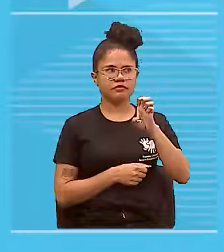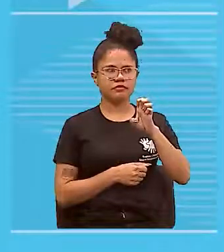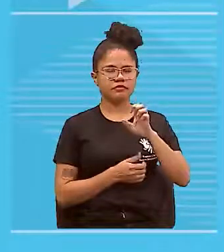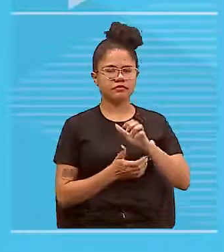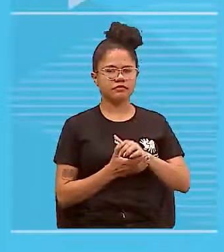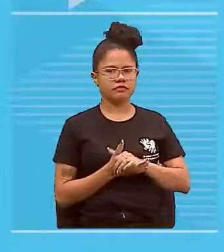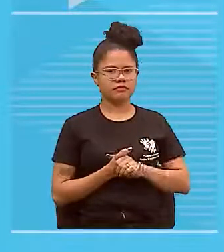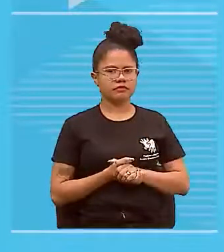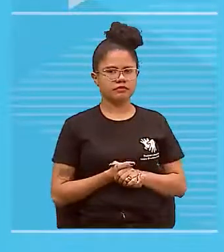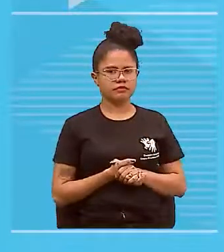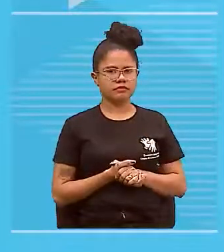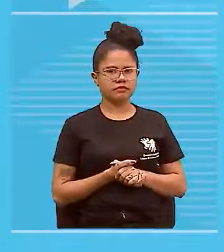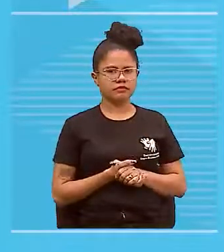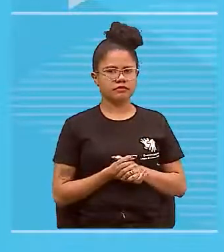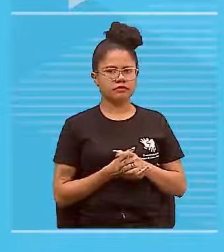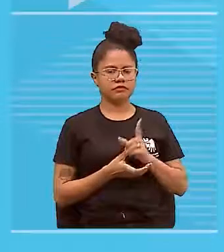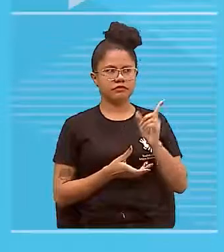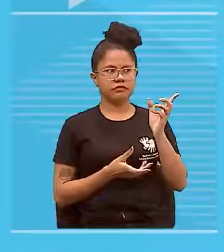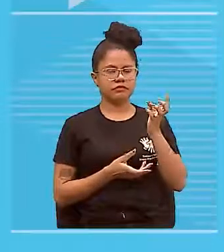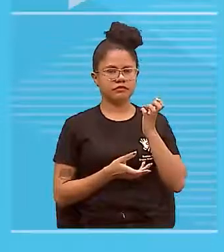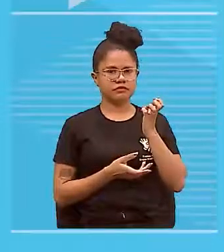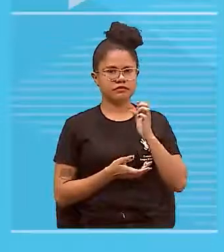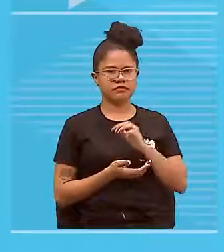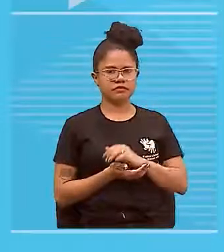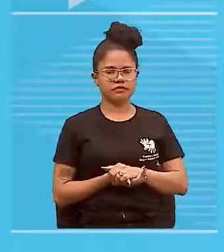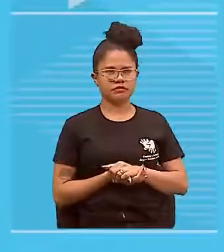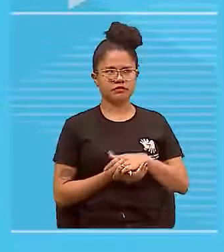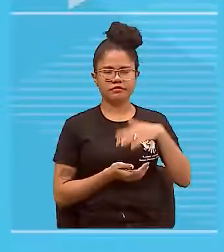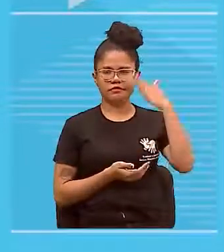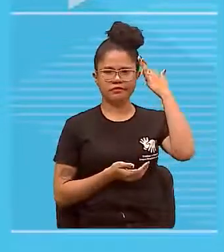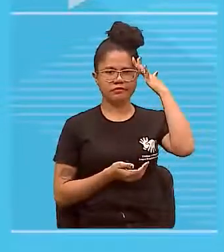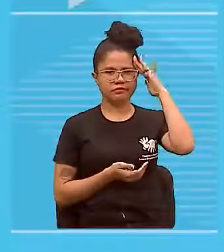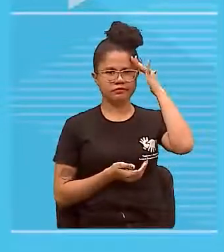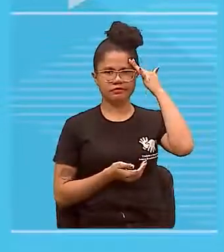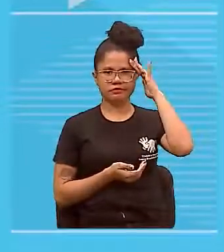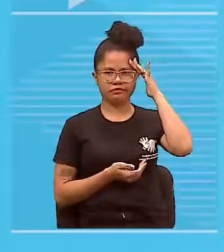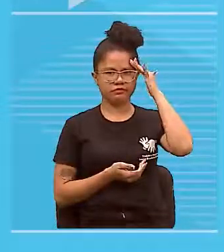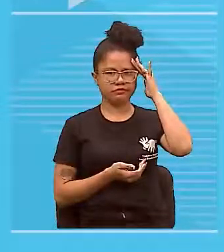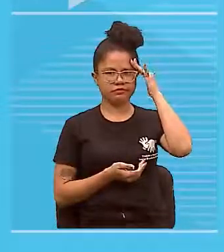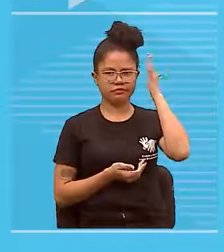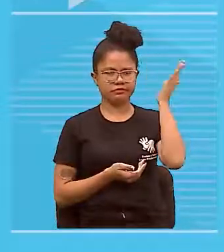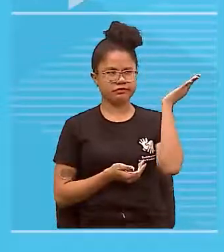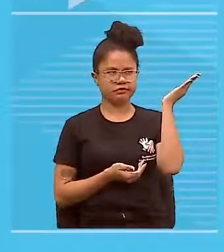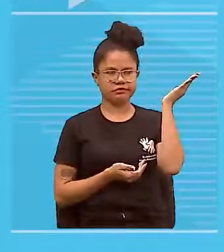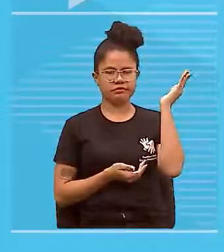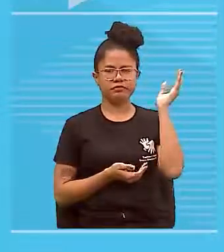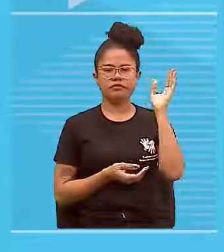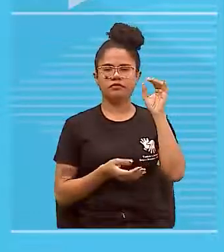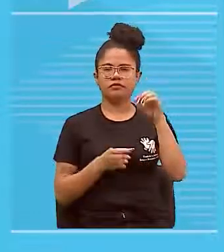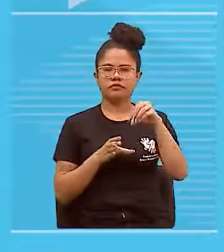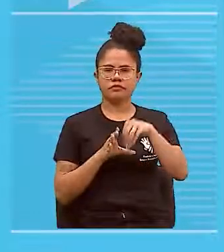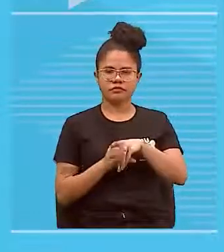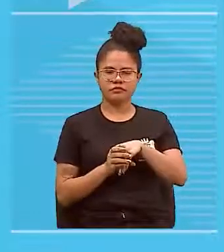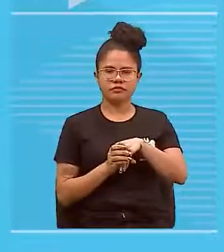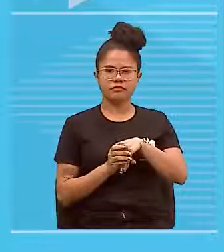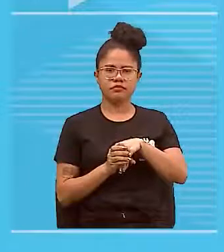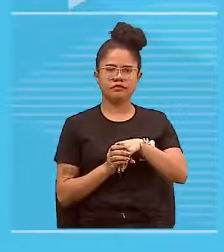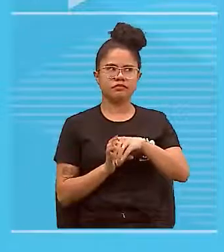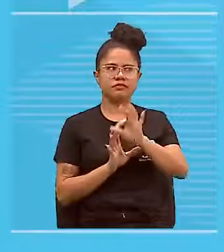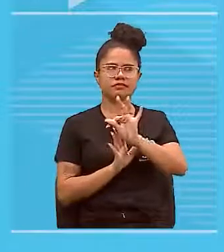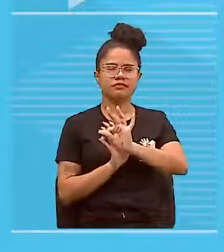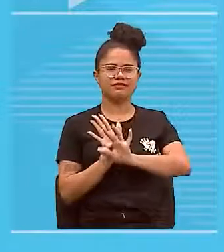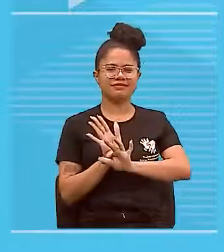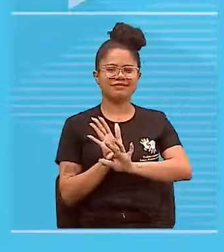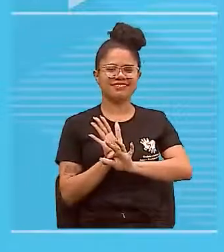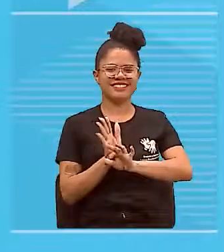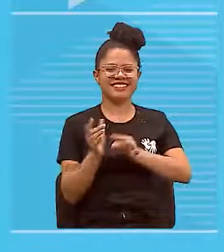ele quer aquilo que não se pode afirmar sobre o texto a Alana perguntou o que